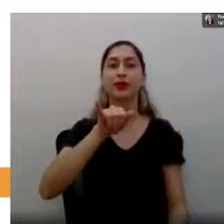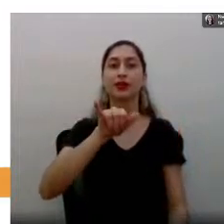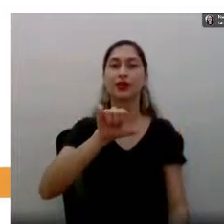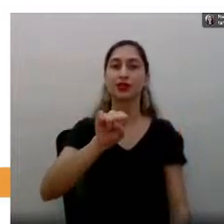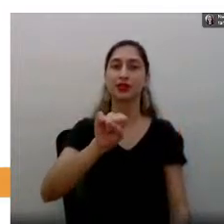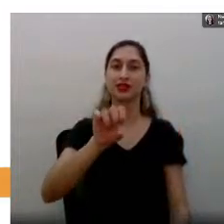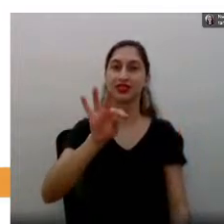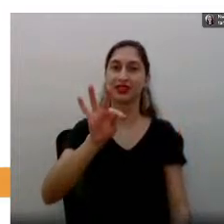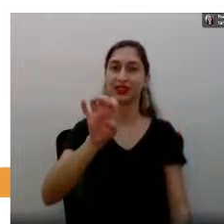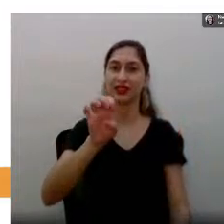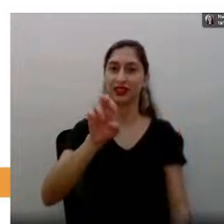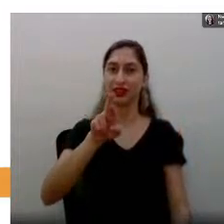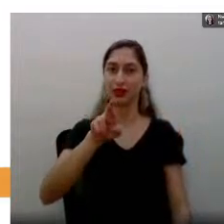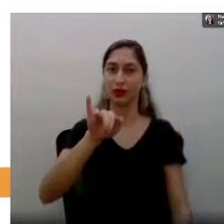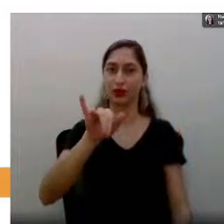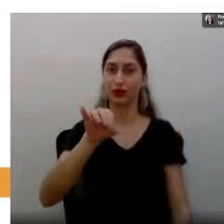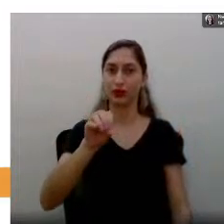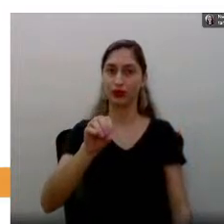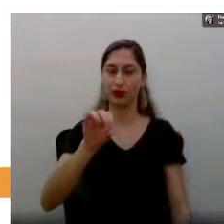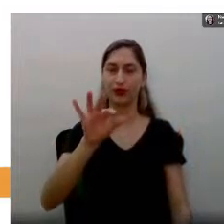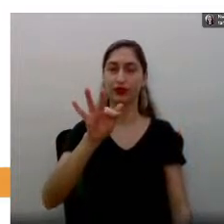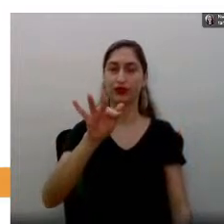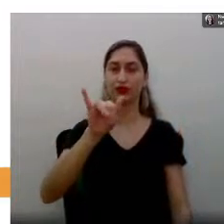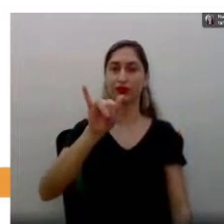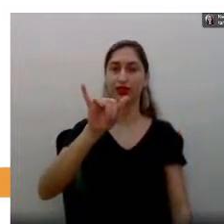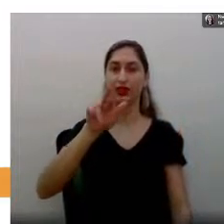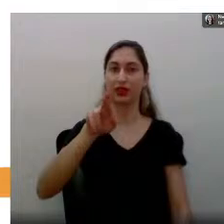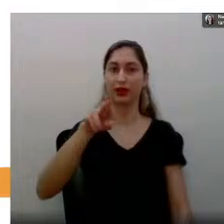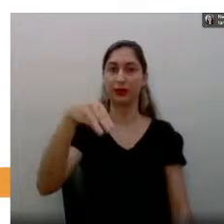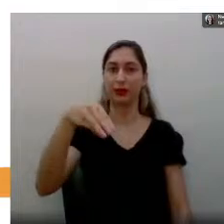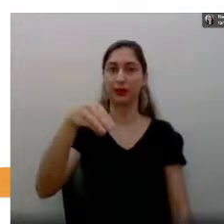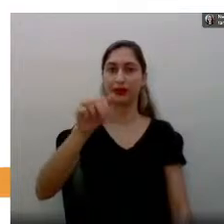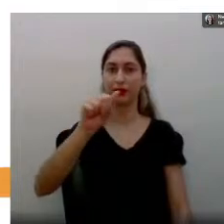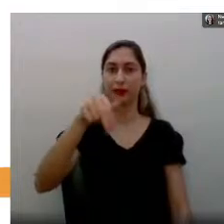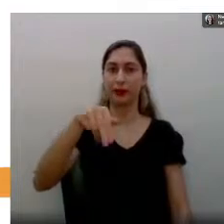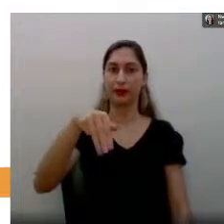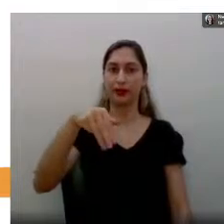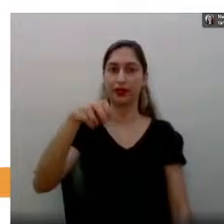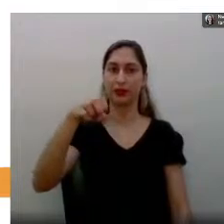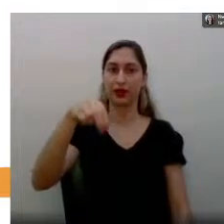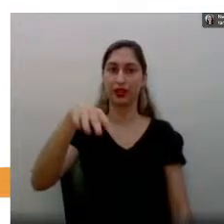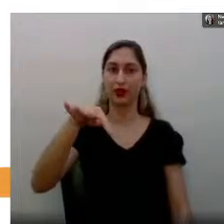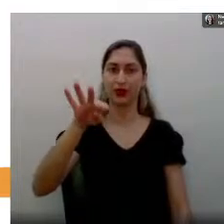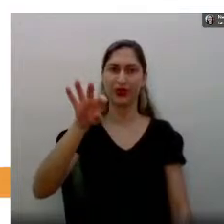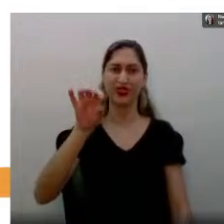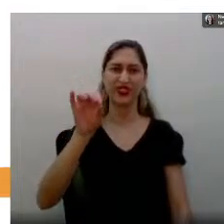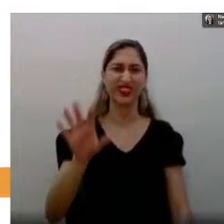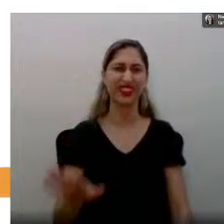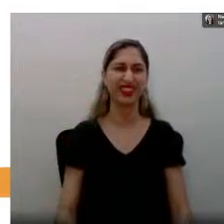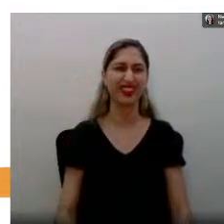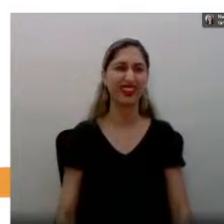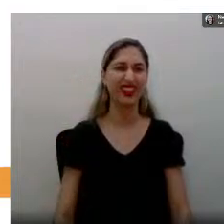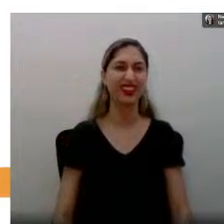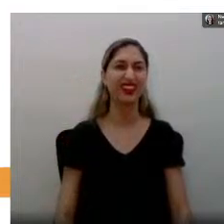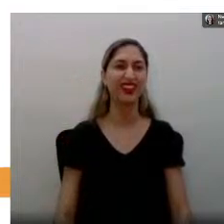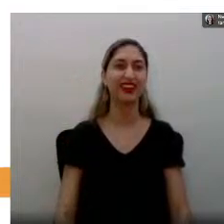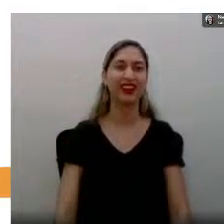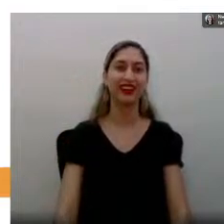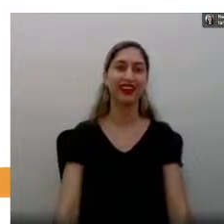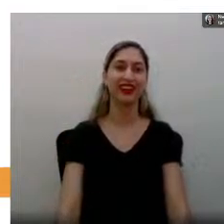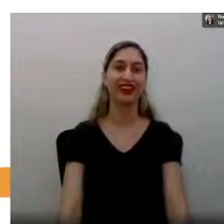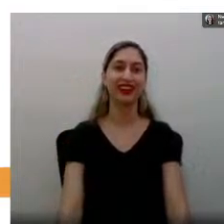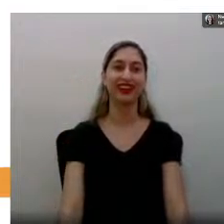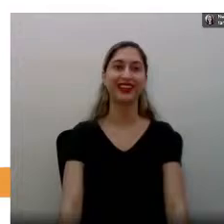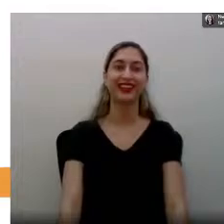era os Campos Jardim Doutor que ele tinha doutorado Neves na certo que eu não sei não mas é porque ele era médico tá